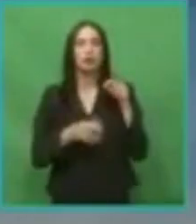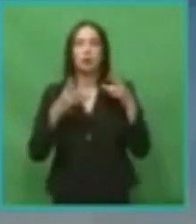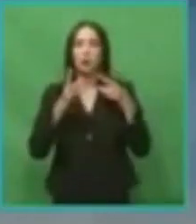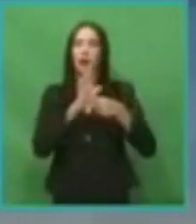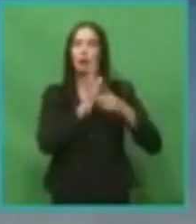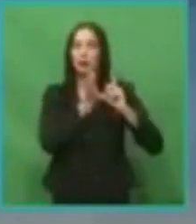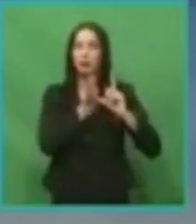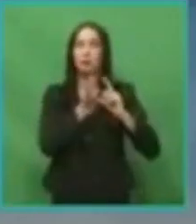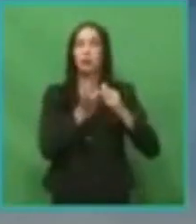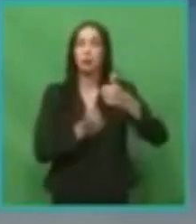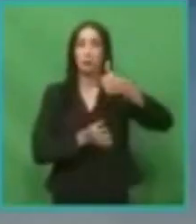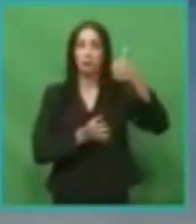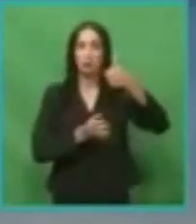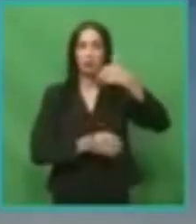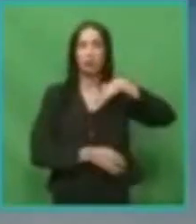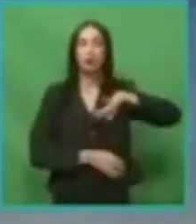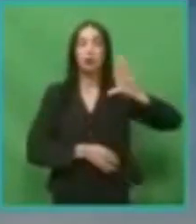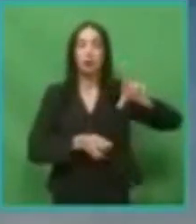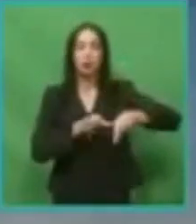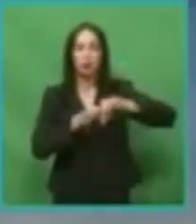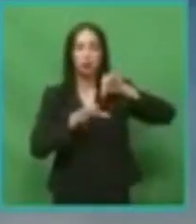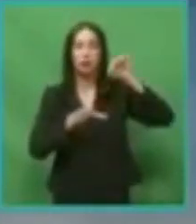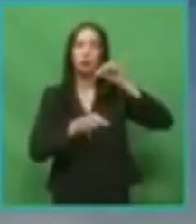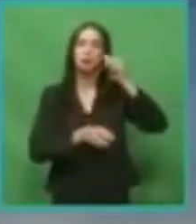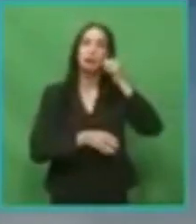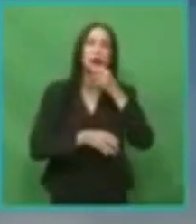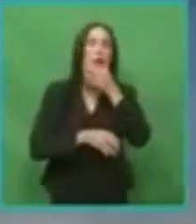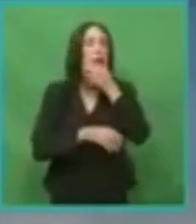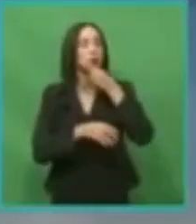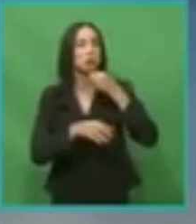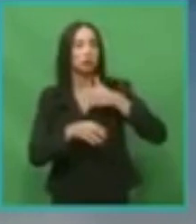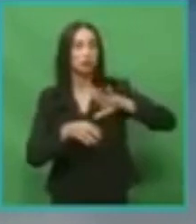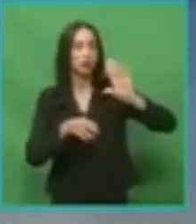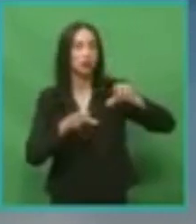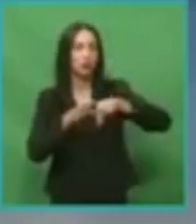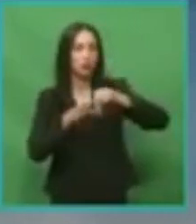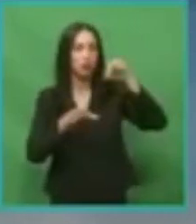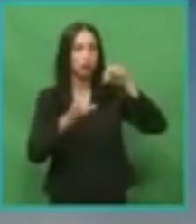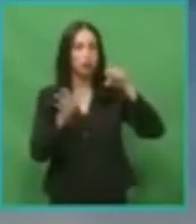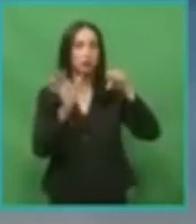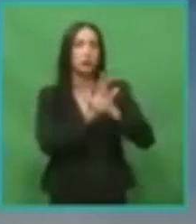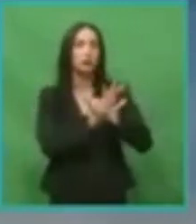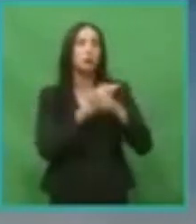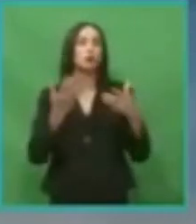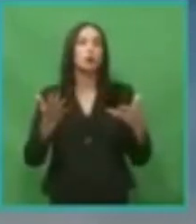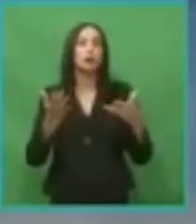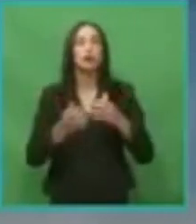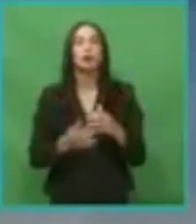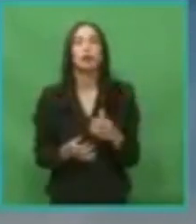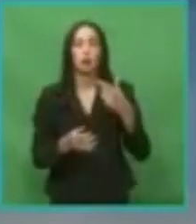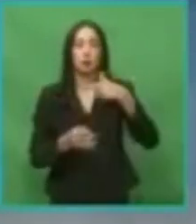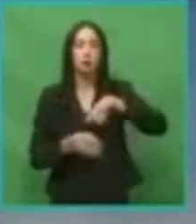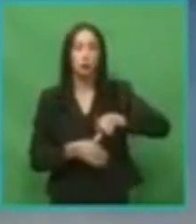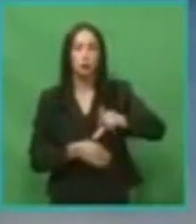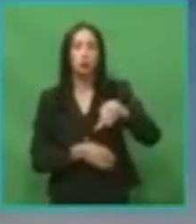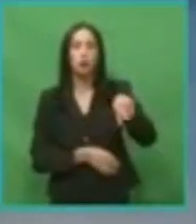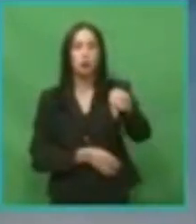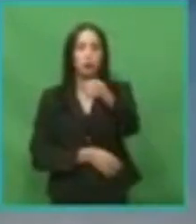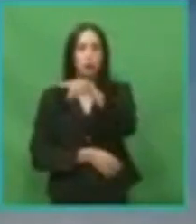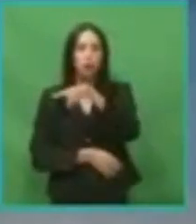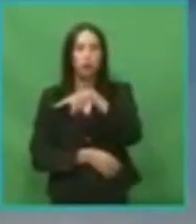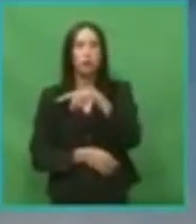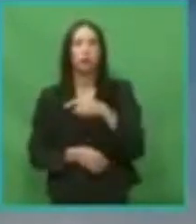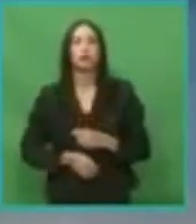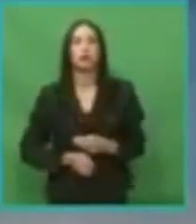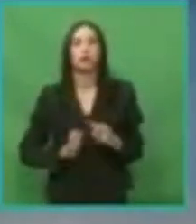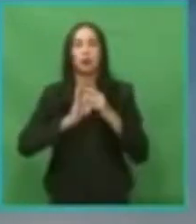Nós vamos sortear o primeiro candidato ou candidata a fazer pergunta neste bloco. Daí seguiremos uma sequência no sentido horário, de